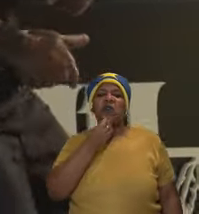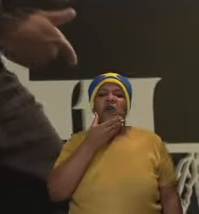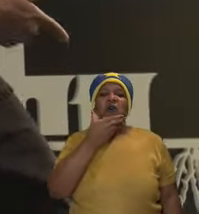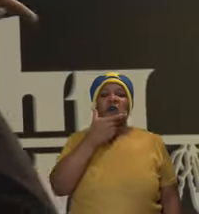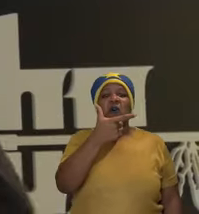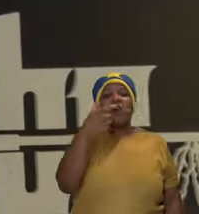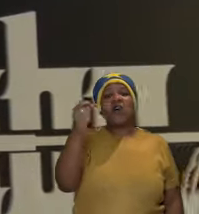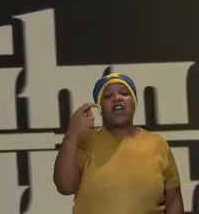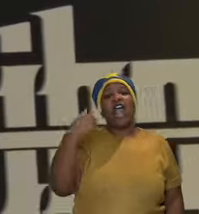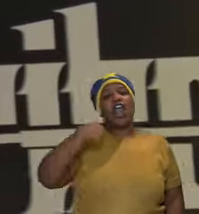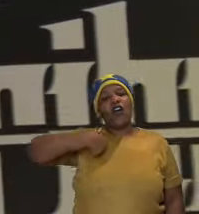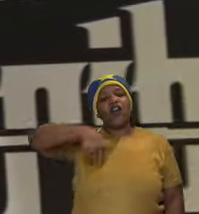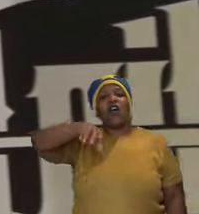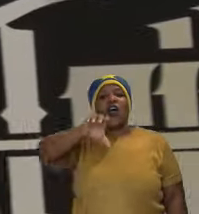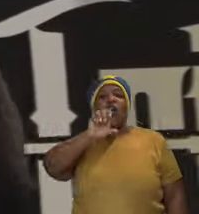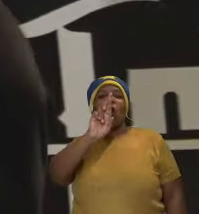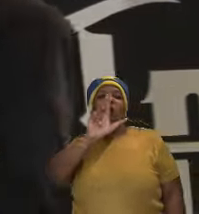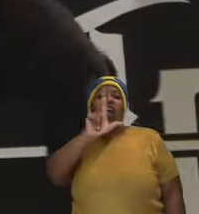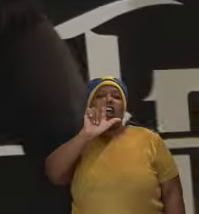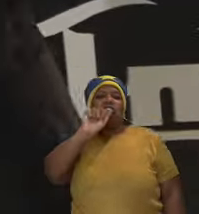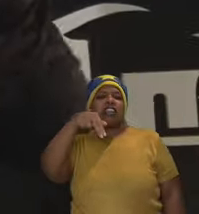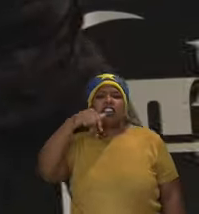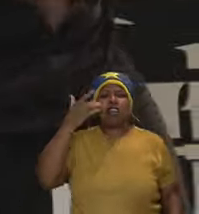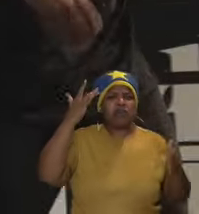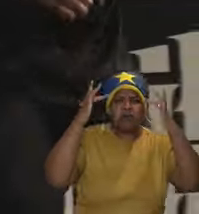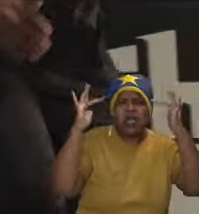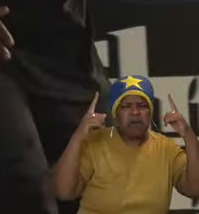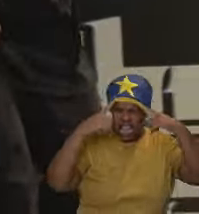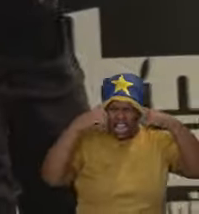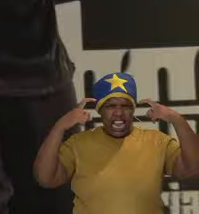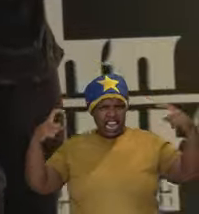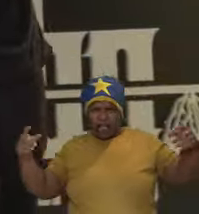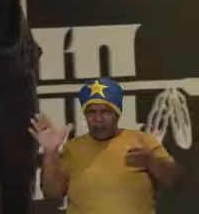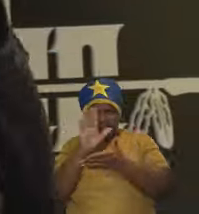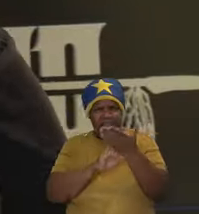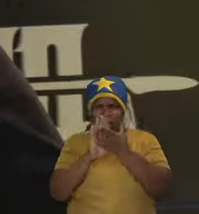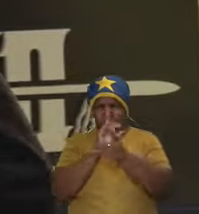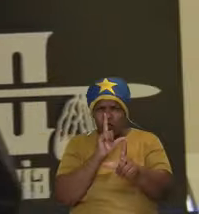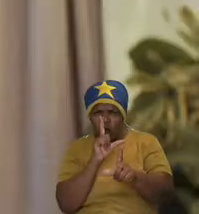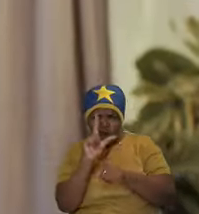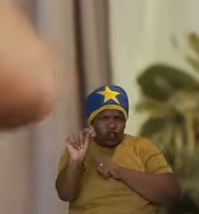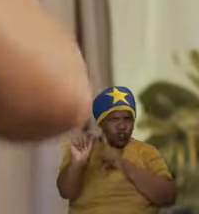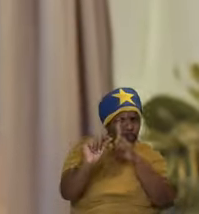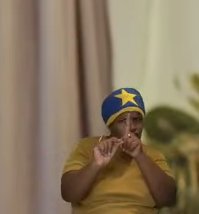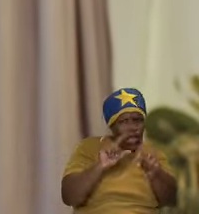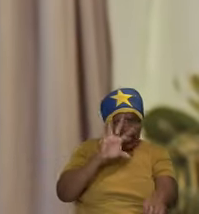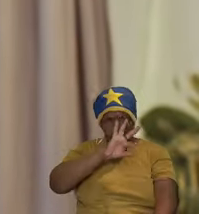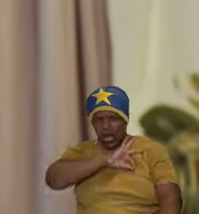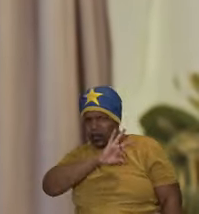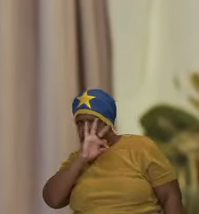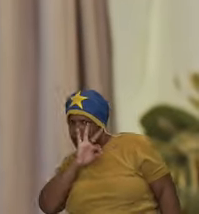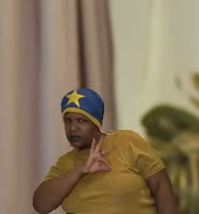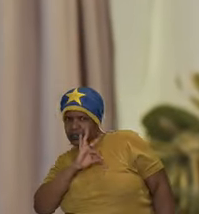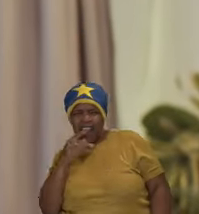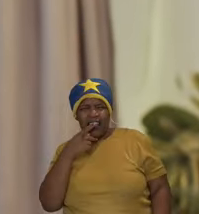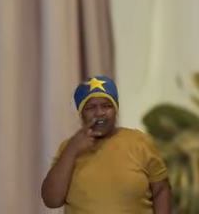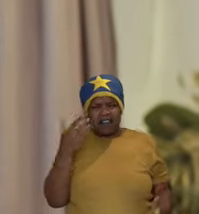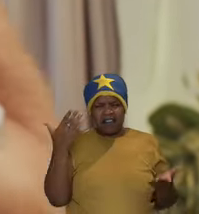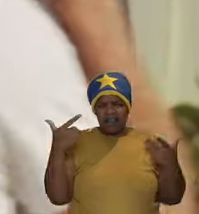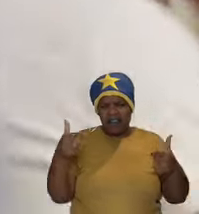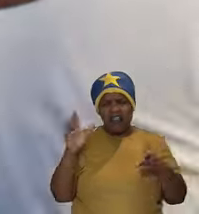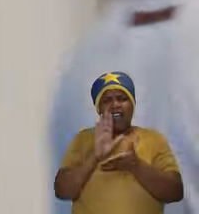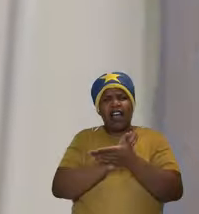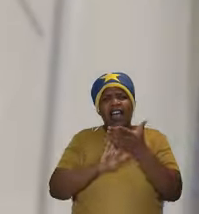de Coleone. Nem conheci o crime, mas fugia dos homens. Às vezes só trapaça assinada por